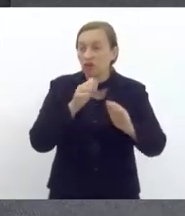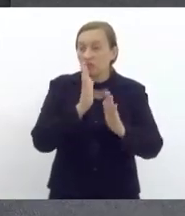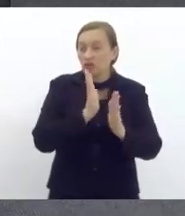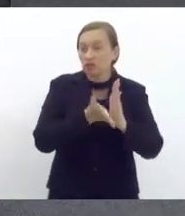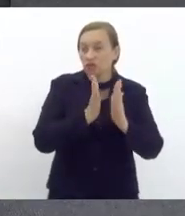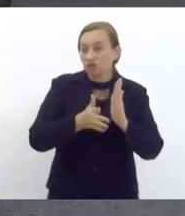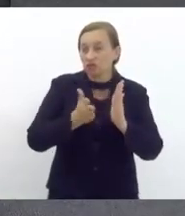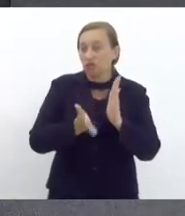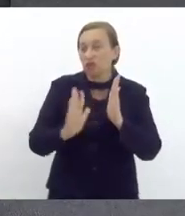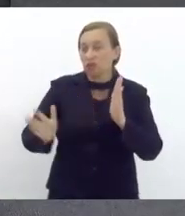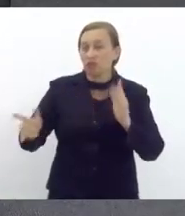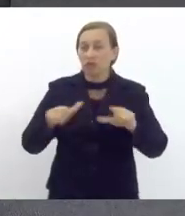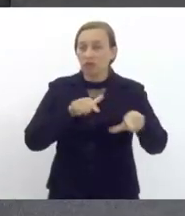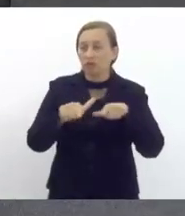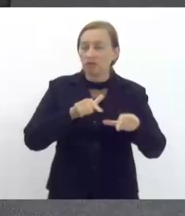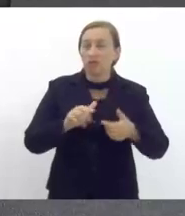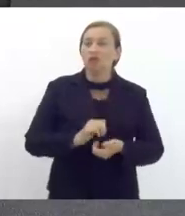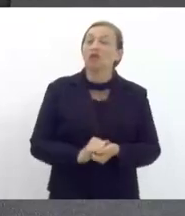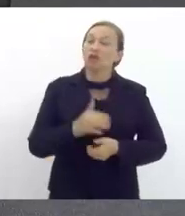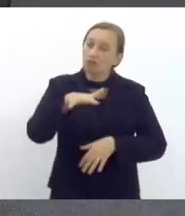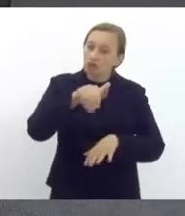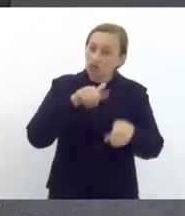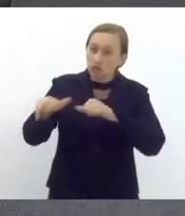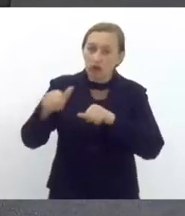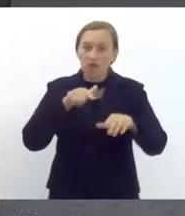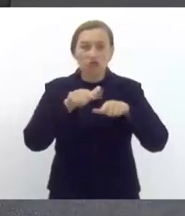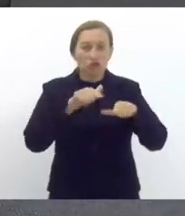relatoria para o deputado